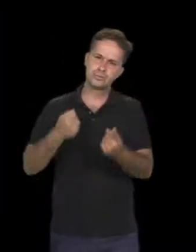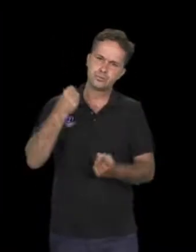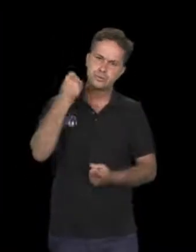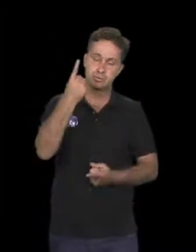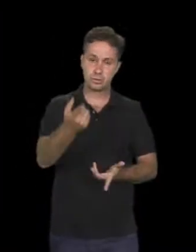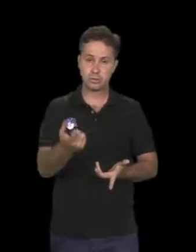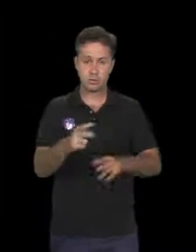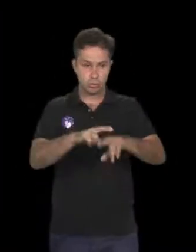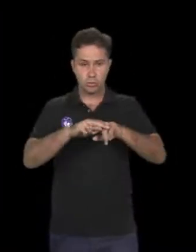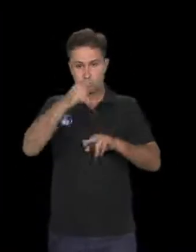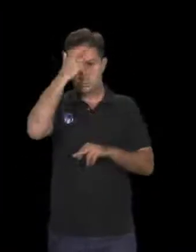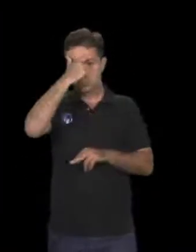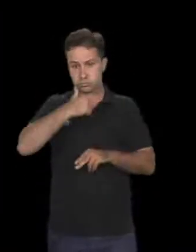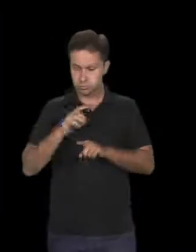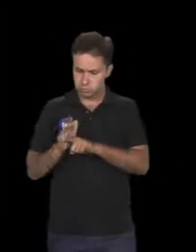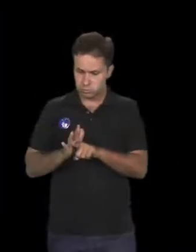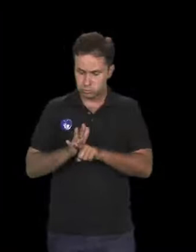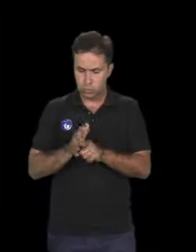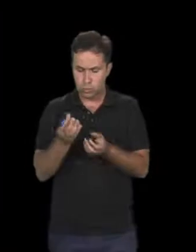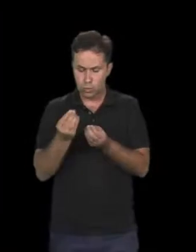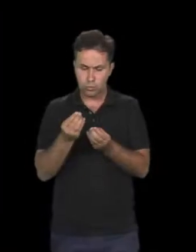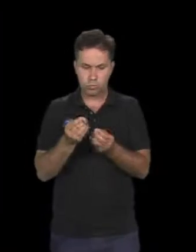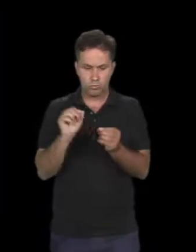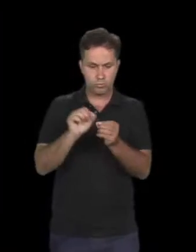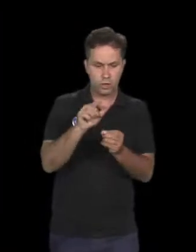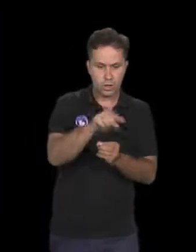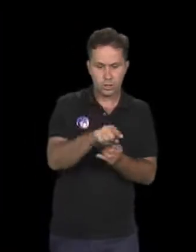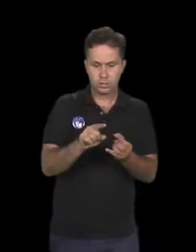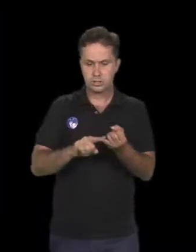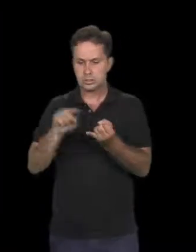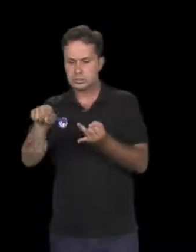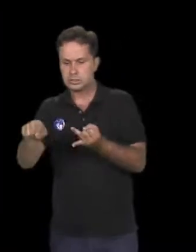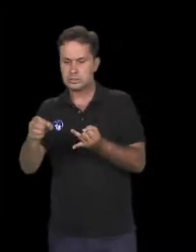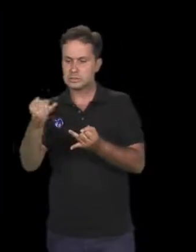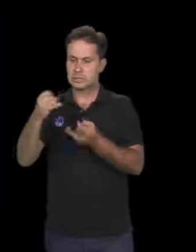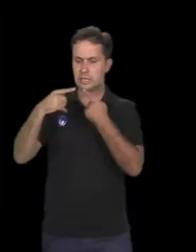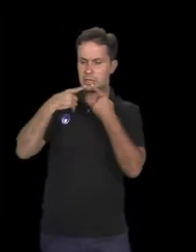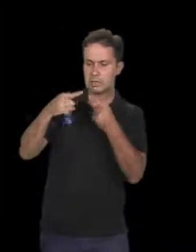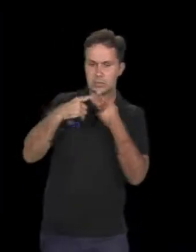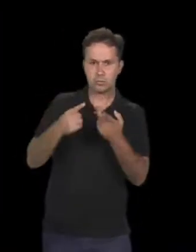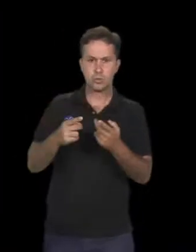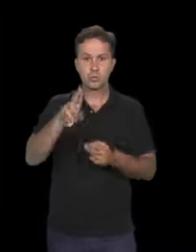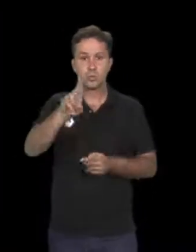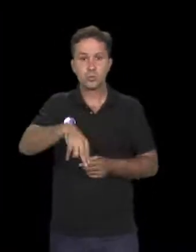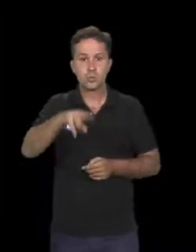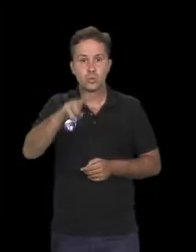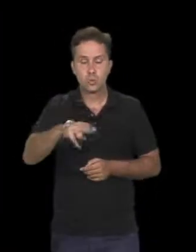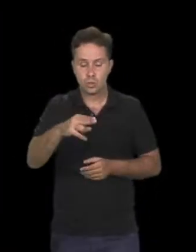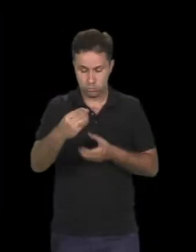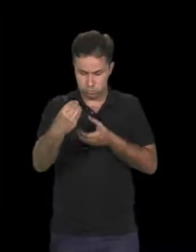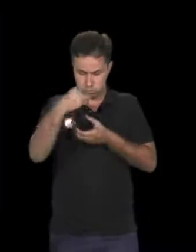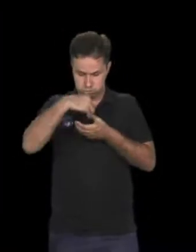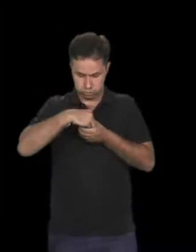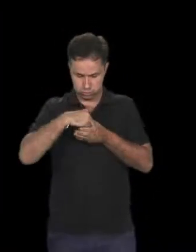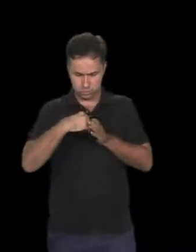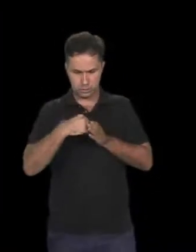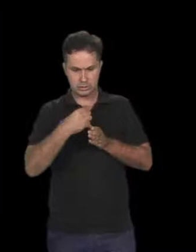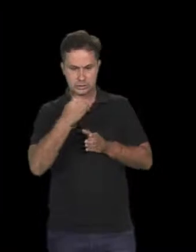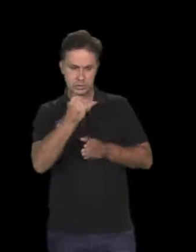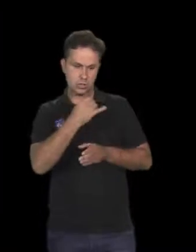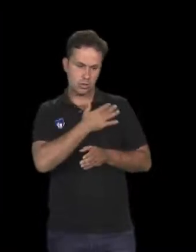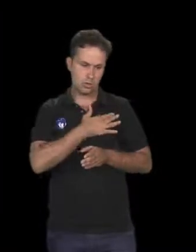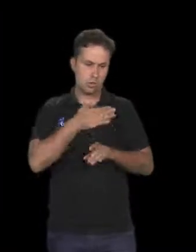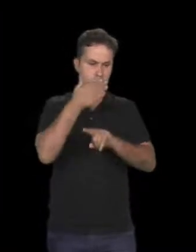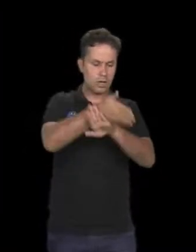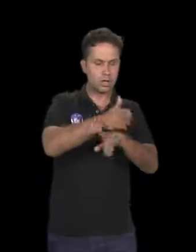sobre as críticas, etc., mas nunca você vê, você sabe se o cara gosta de ir ao cinema ou não, que tipo de preocupação ele tem, como é que ele se